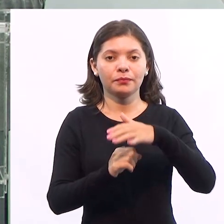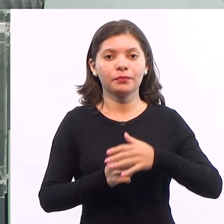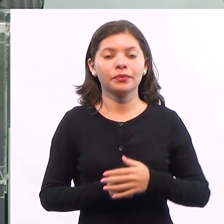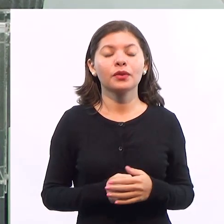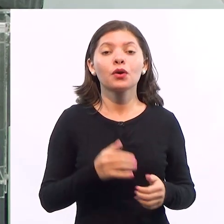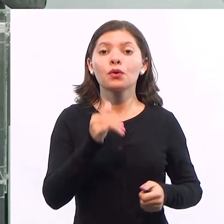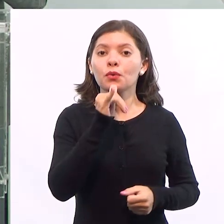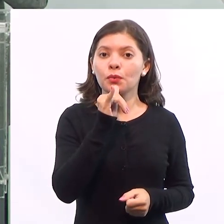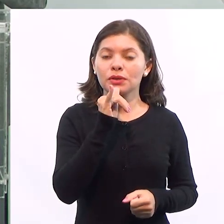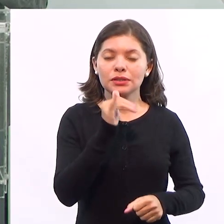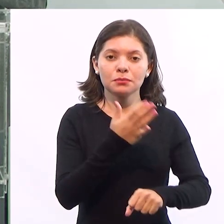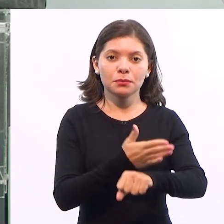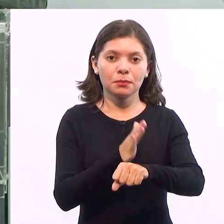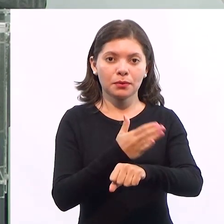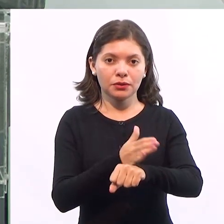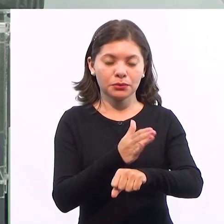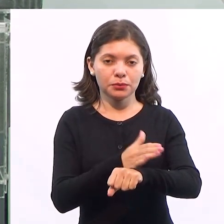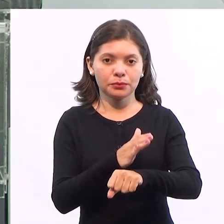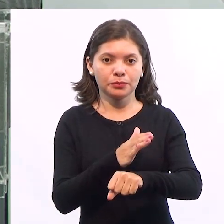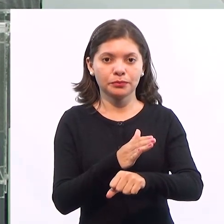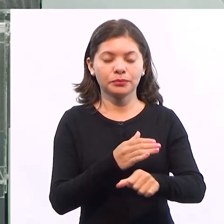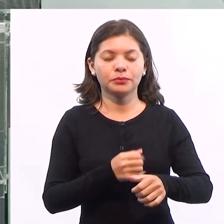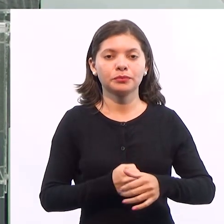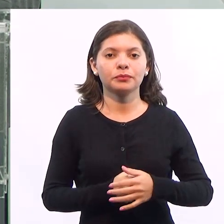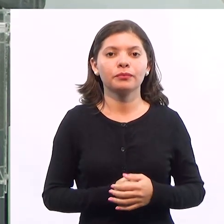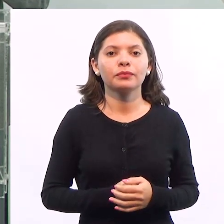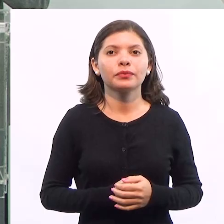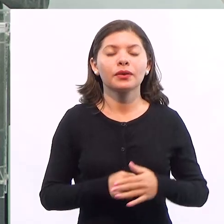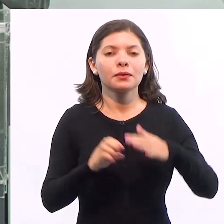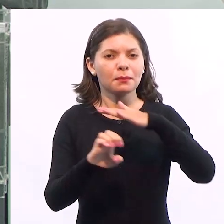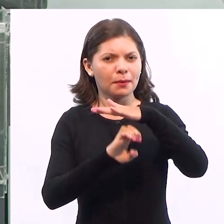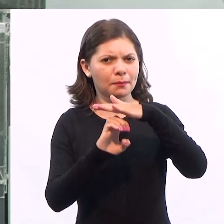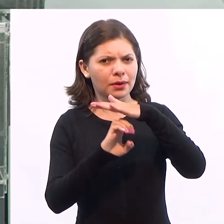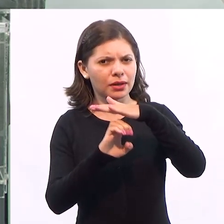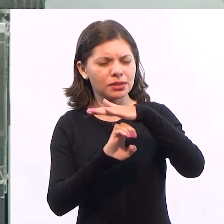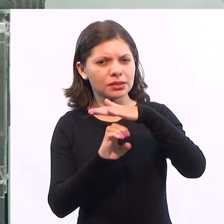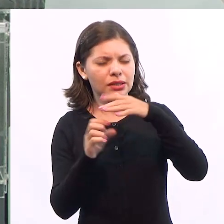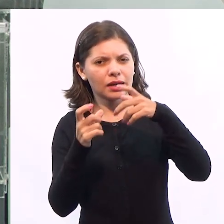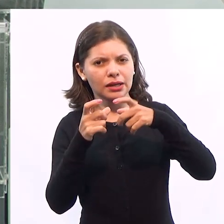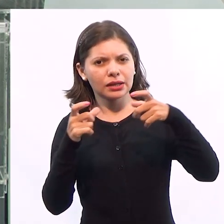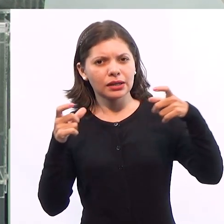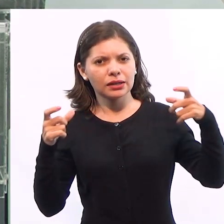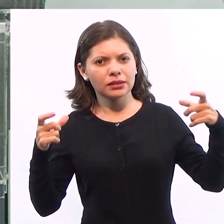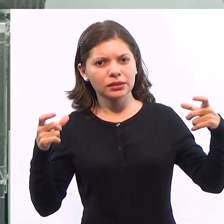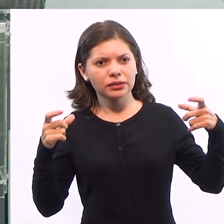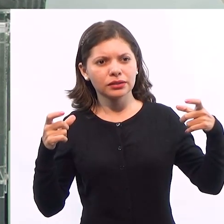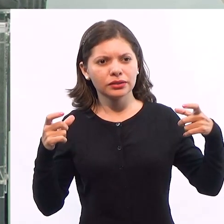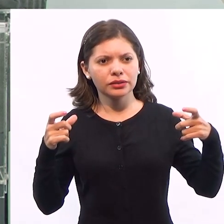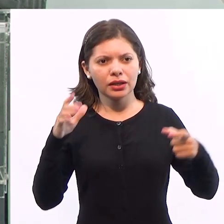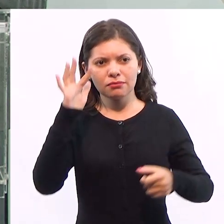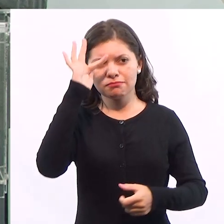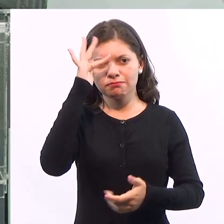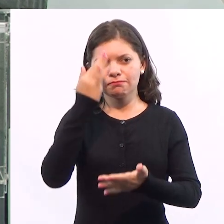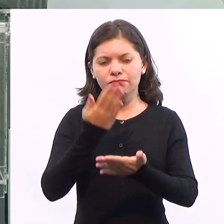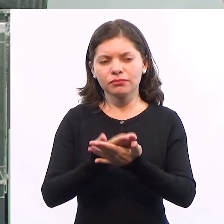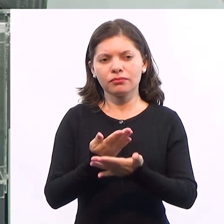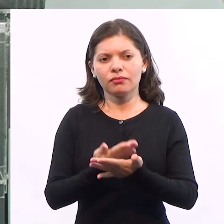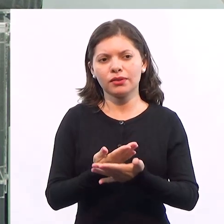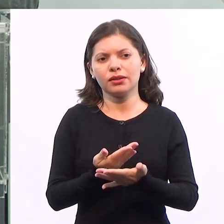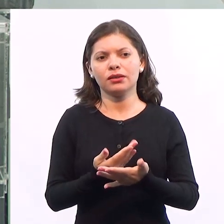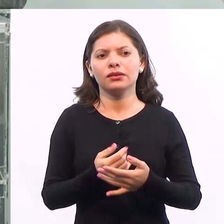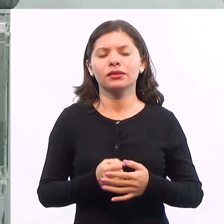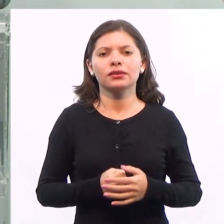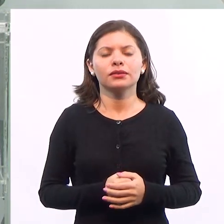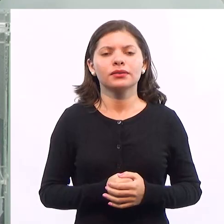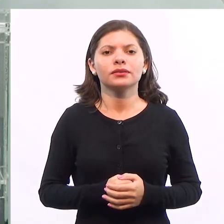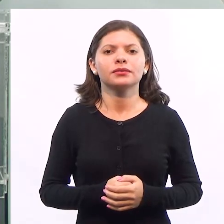organizações. Será que a mesma solução, vou dar um exemplo prático aqui, ó, a mesma solução que uma empresa grande